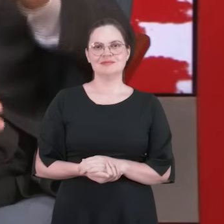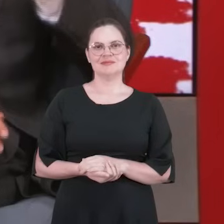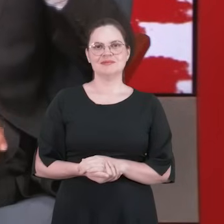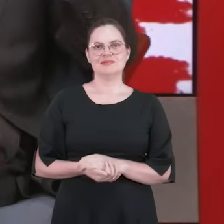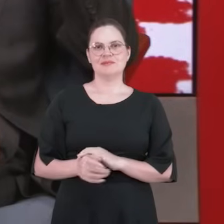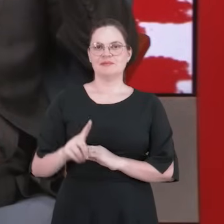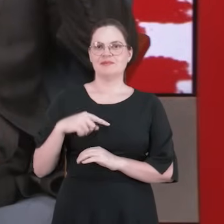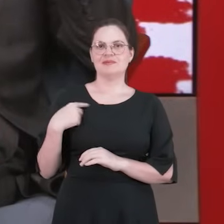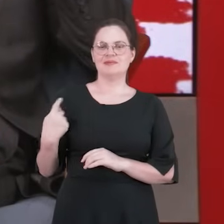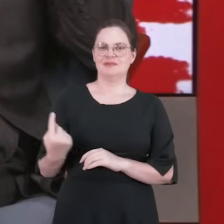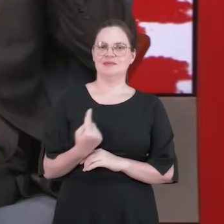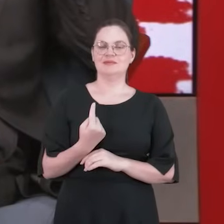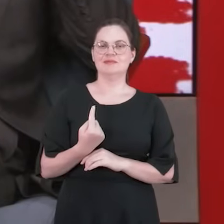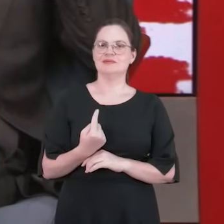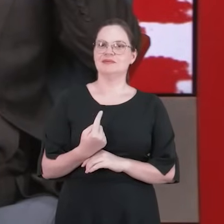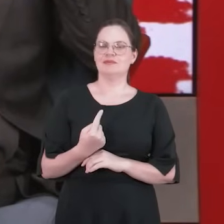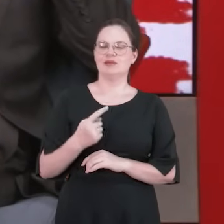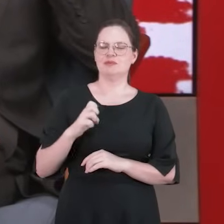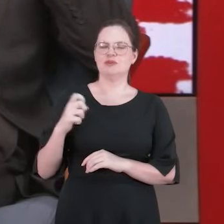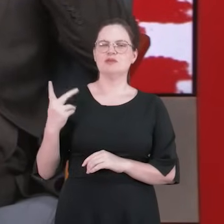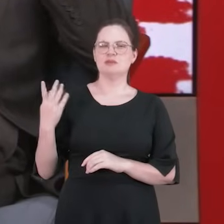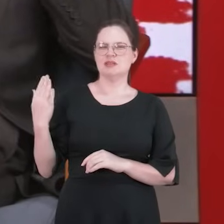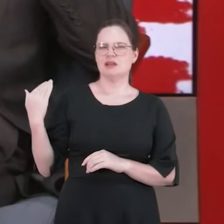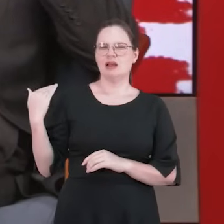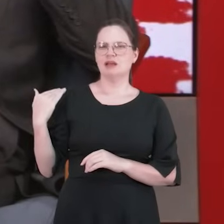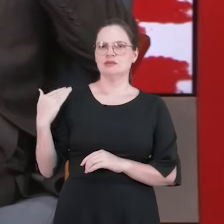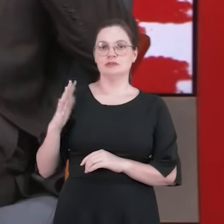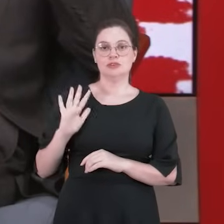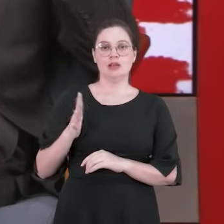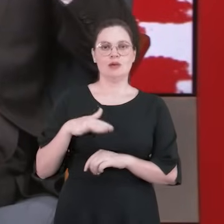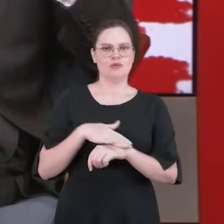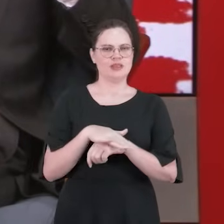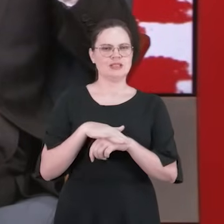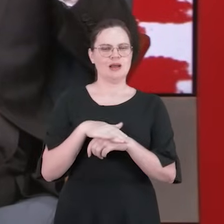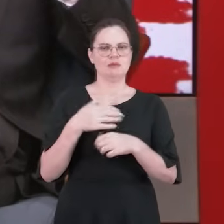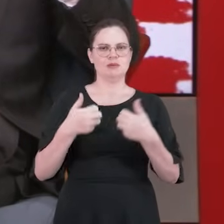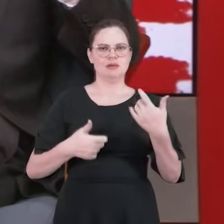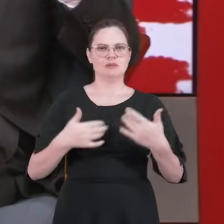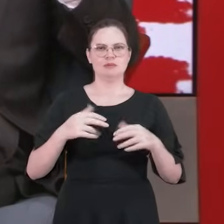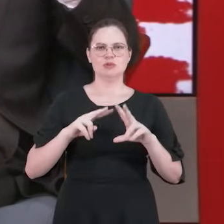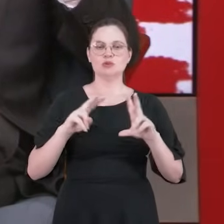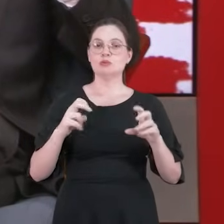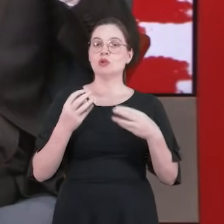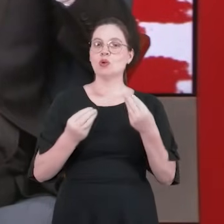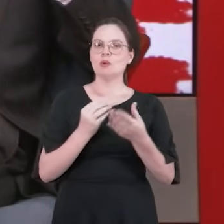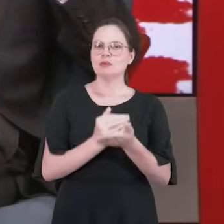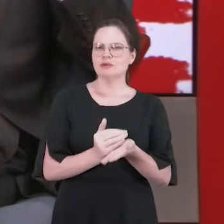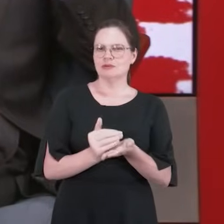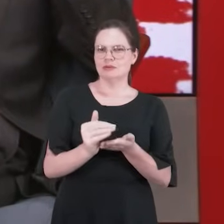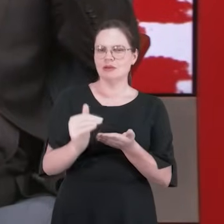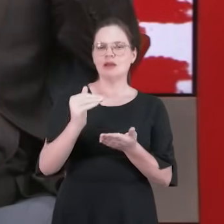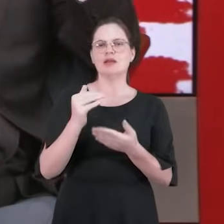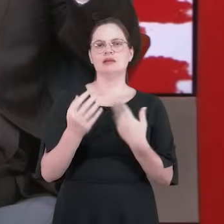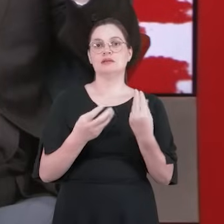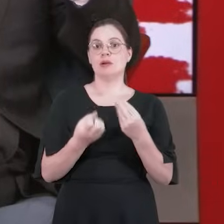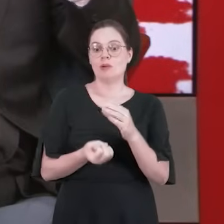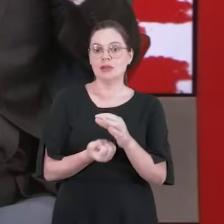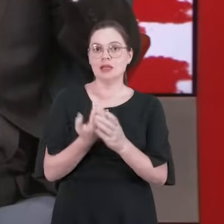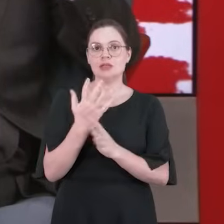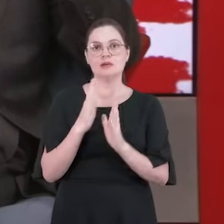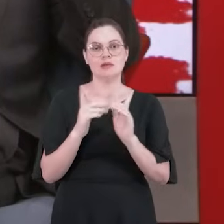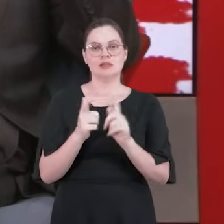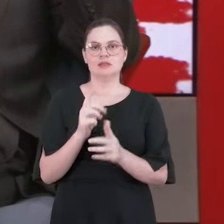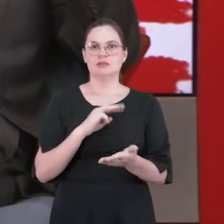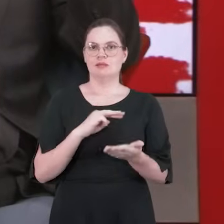Nós falamos no programa anterior sobre o nosso início, como nós viemos. Nós não somos